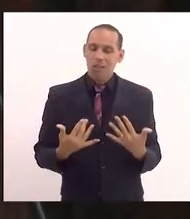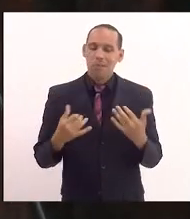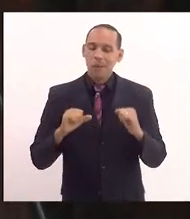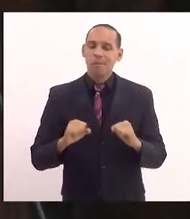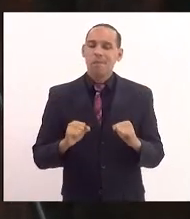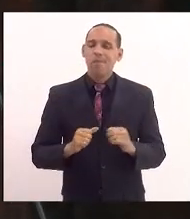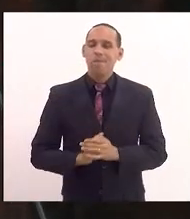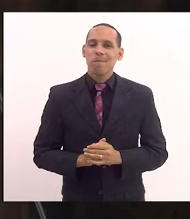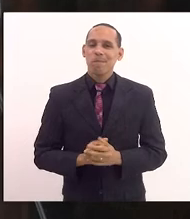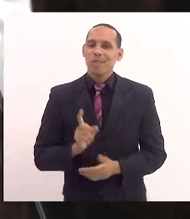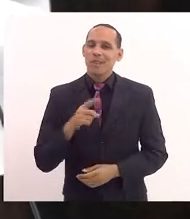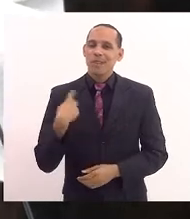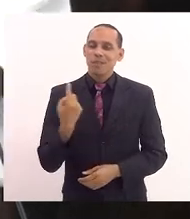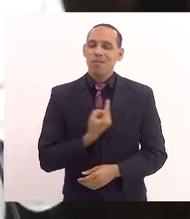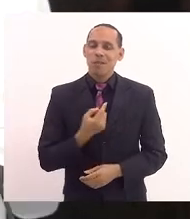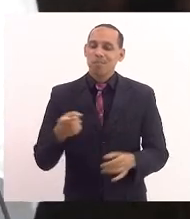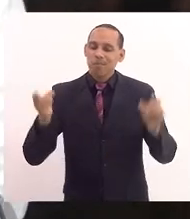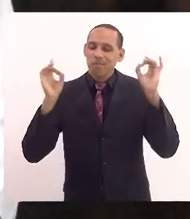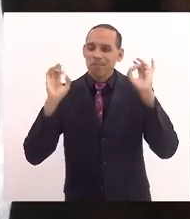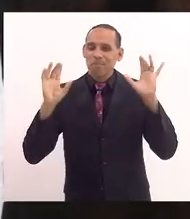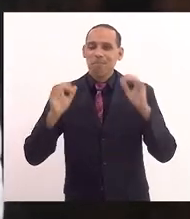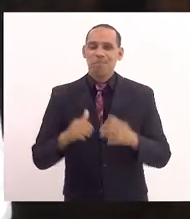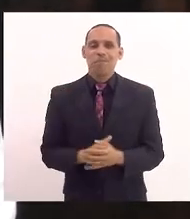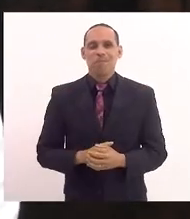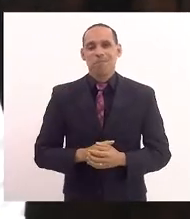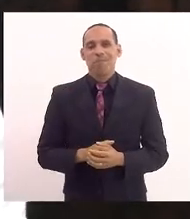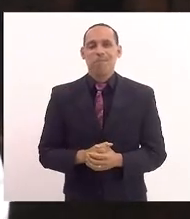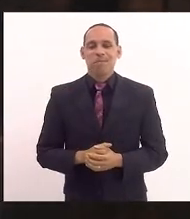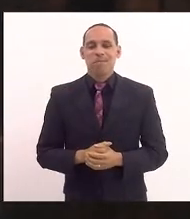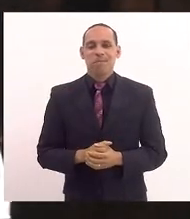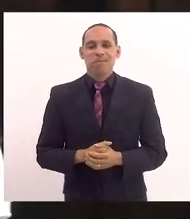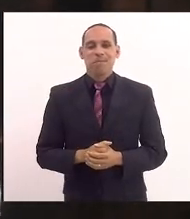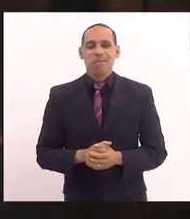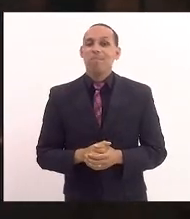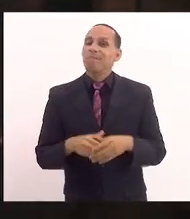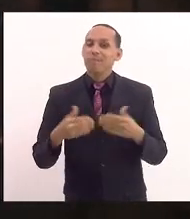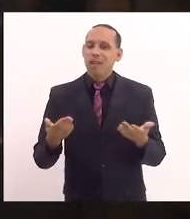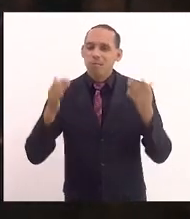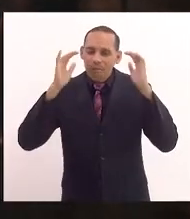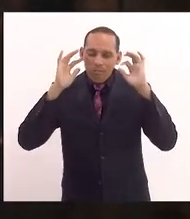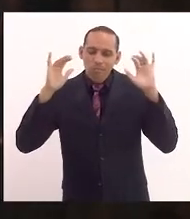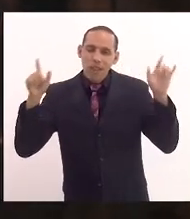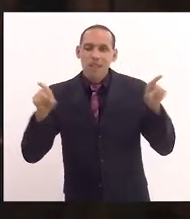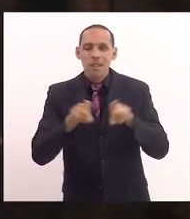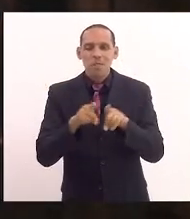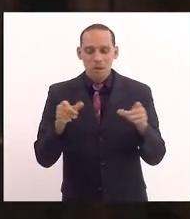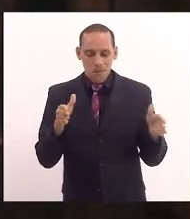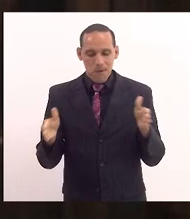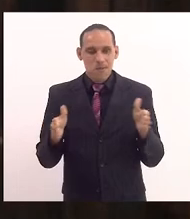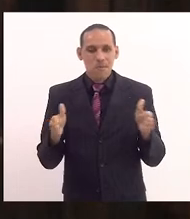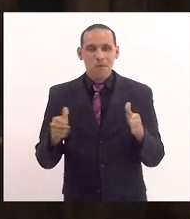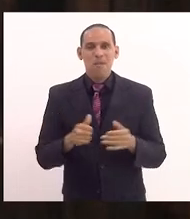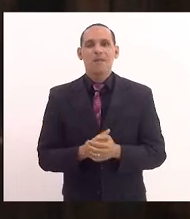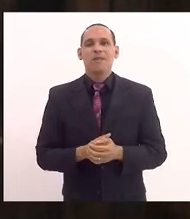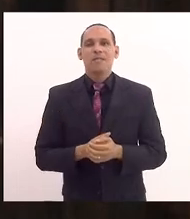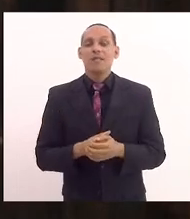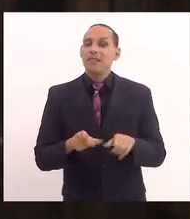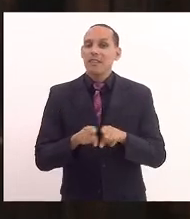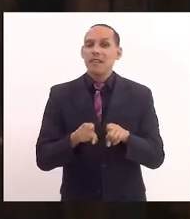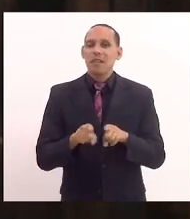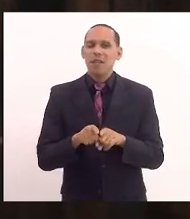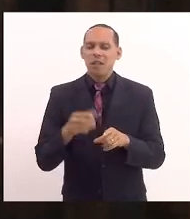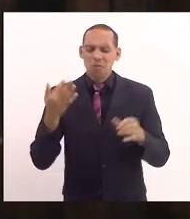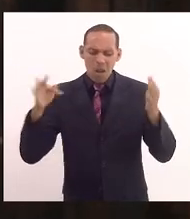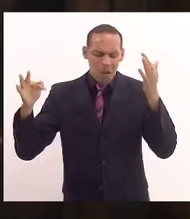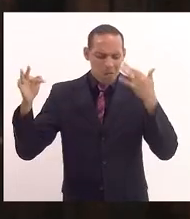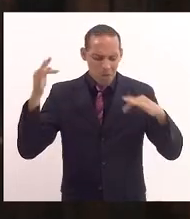Isso, para nós, foi muito precioso. Então, para refletir também sobre esse momento, refletir também sobre essas dores